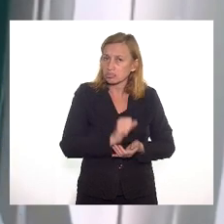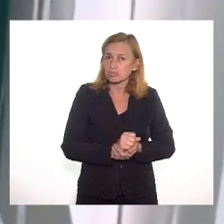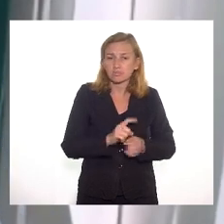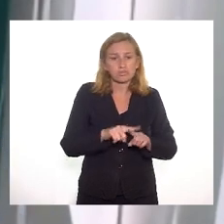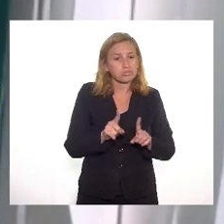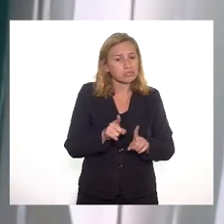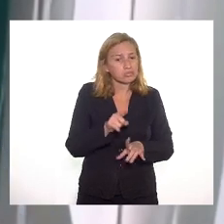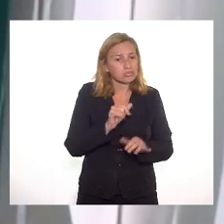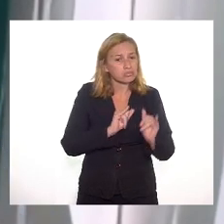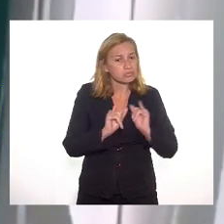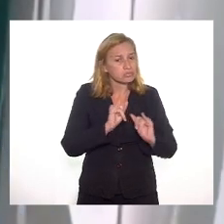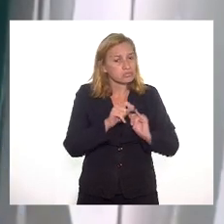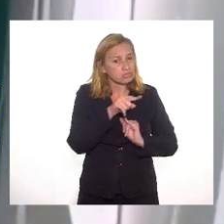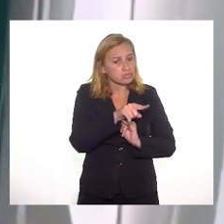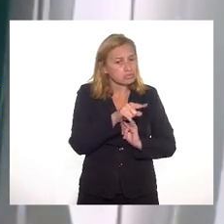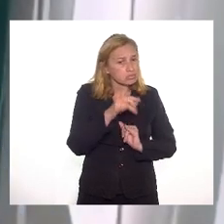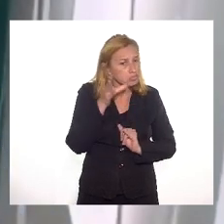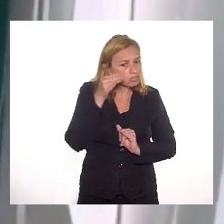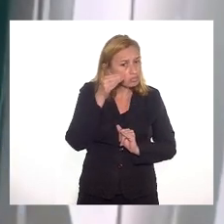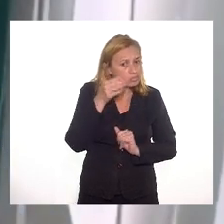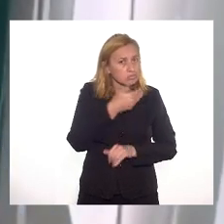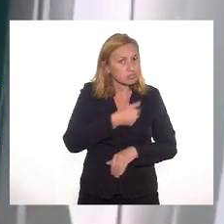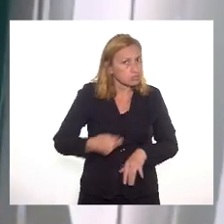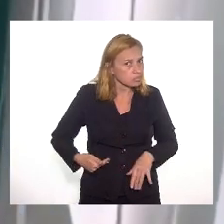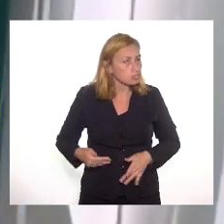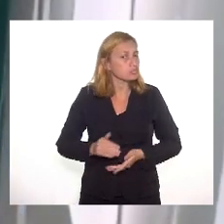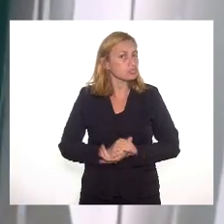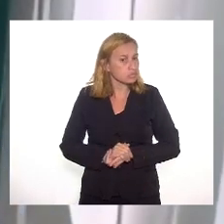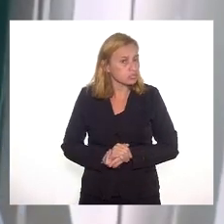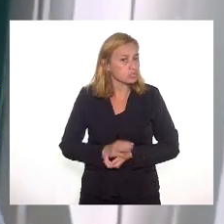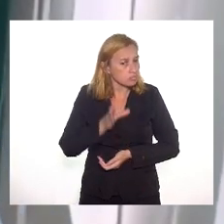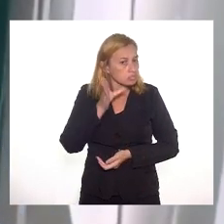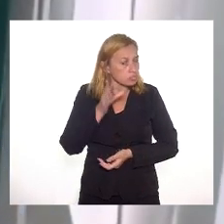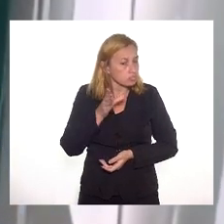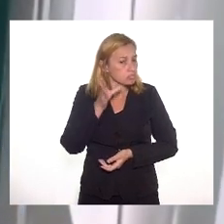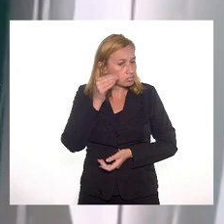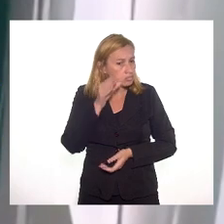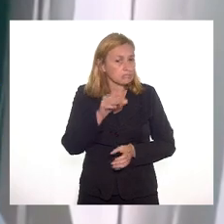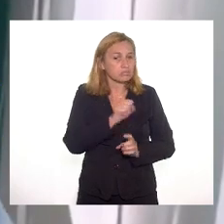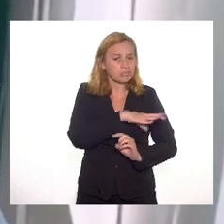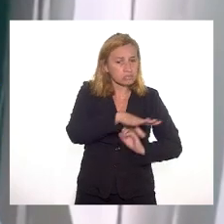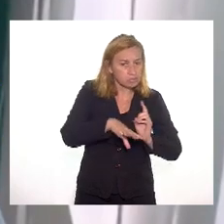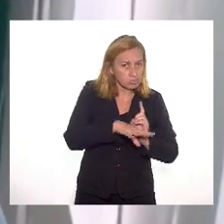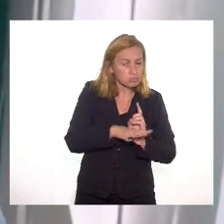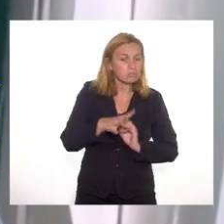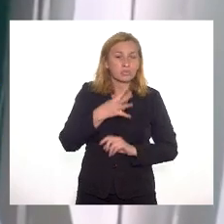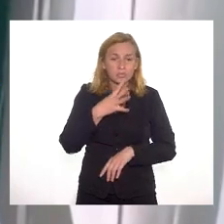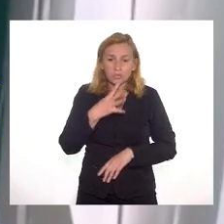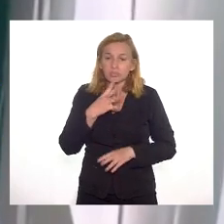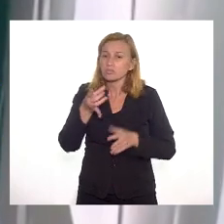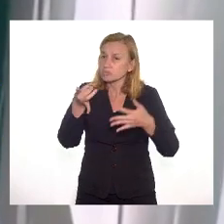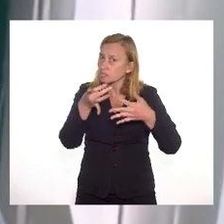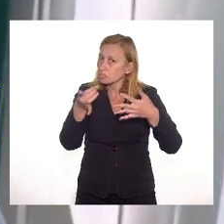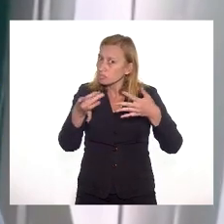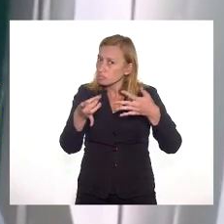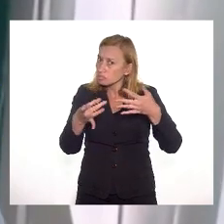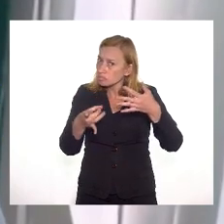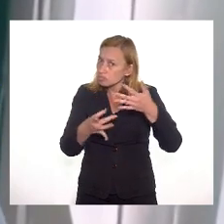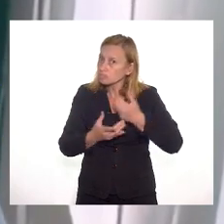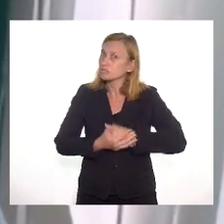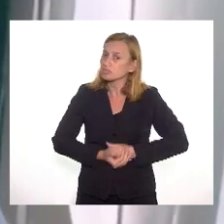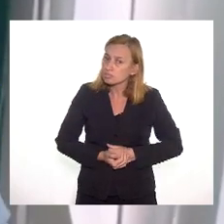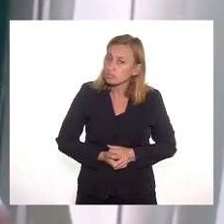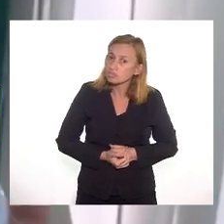aquelas informações são de interesse público. Interessa à sociedade fluminense conhecer